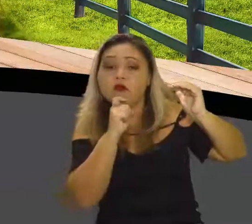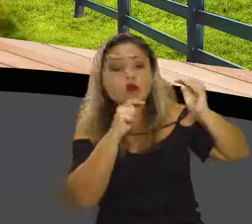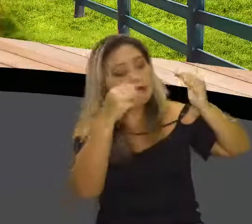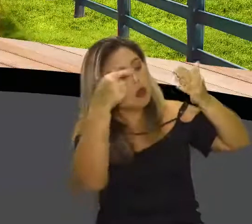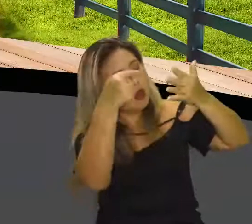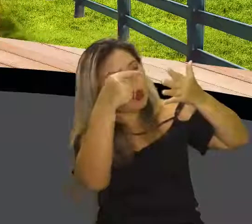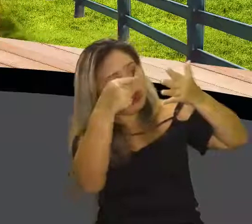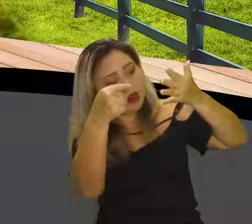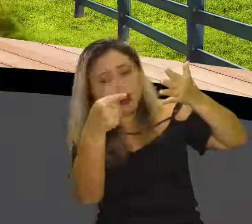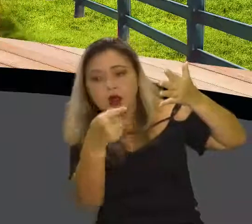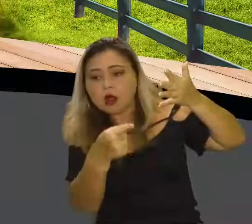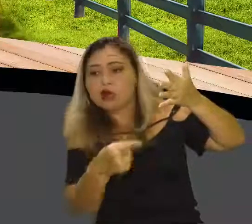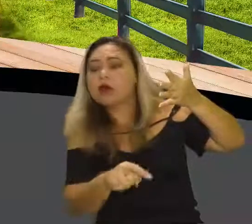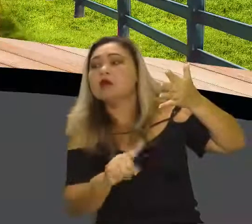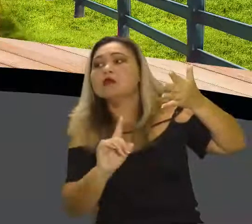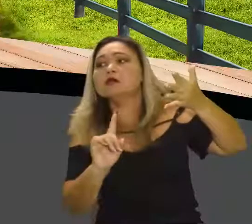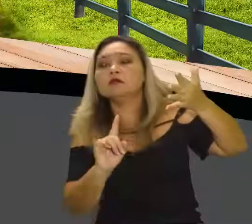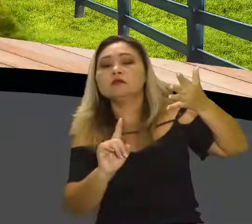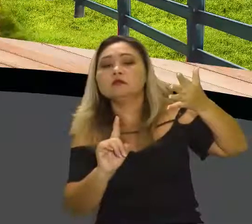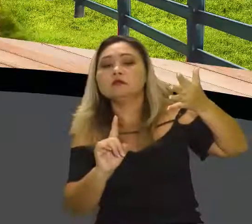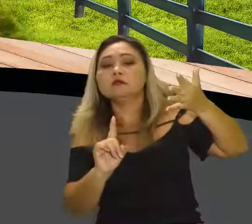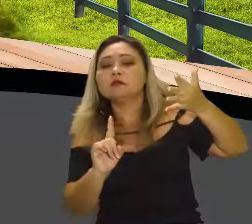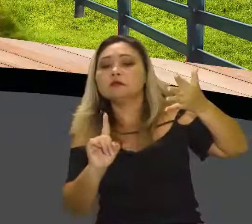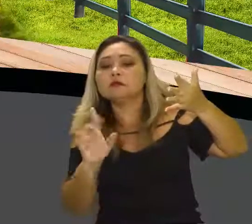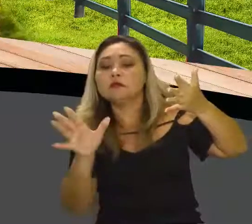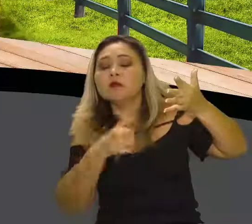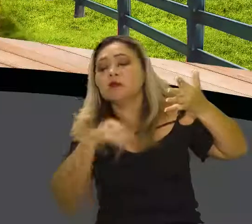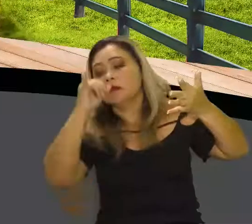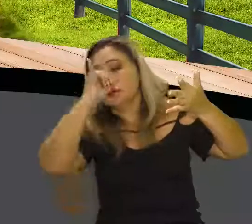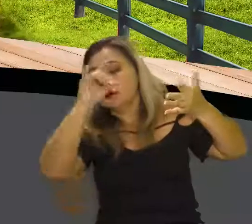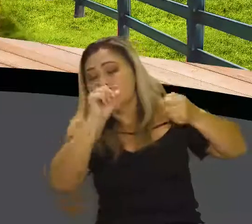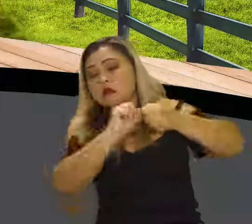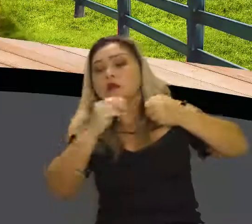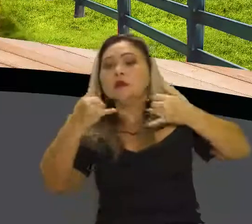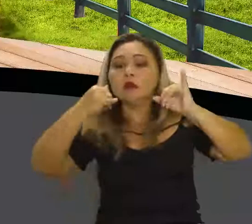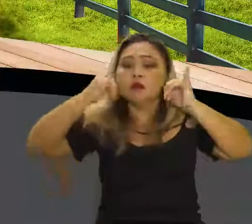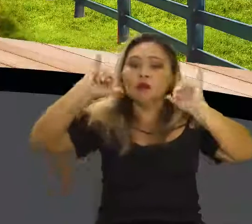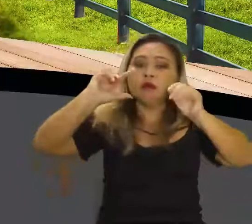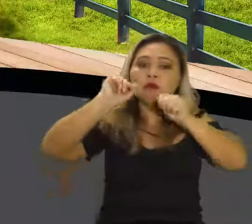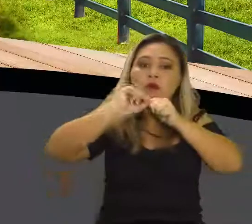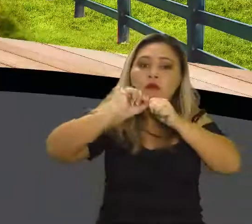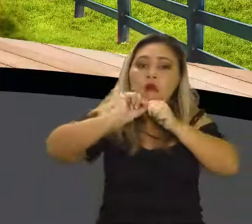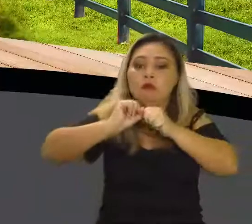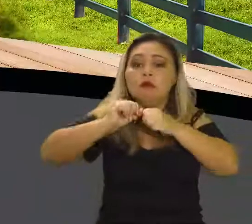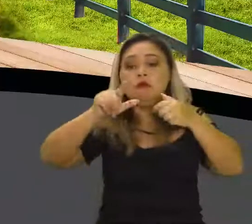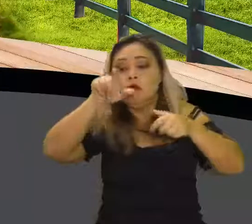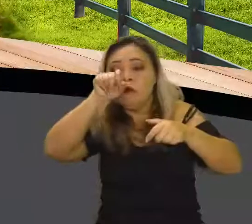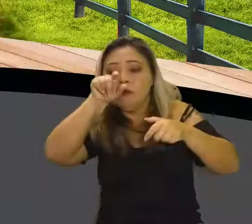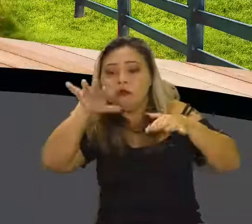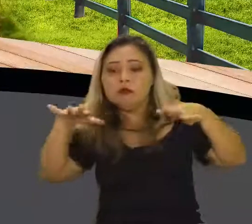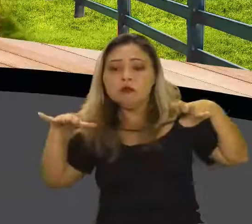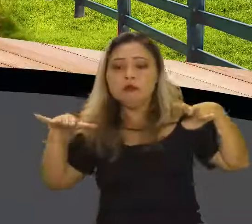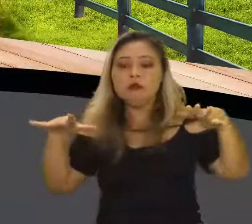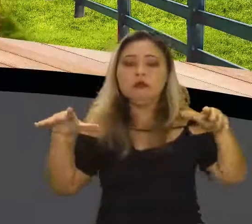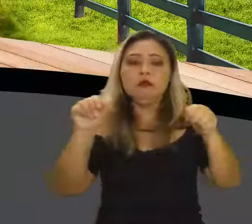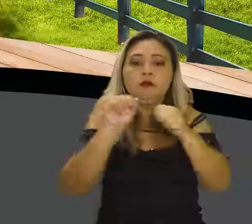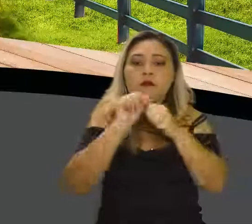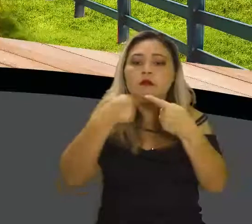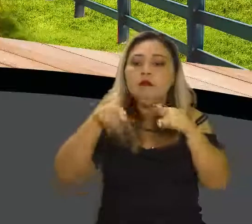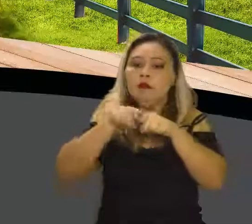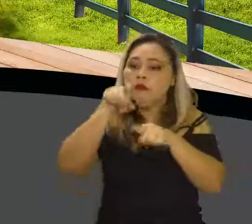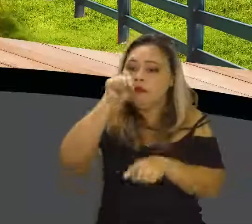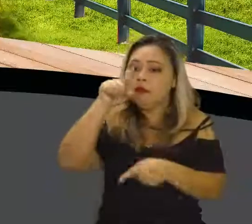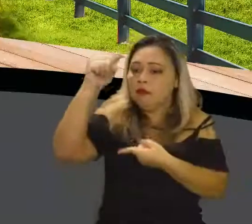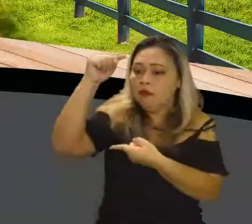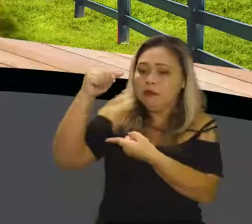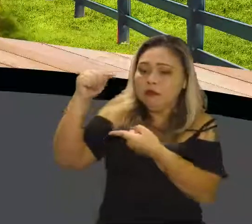os critérios para ocorrer no abatedouro de suíno, de bovino, das aves. E como o codorna também é